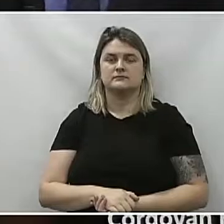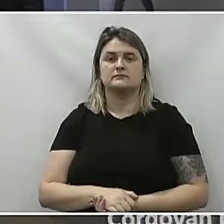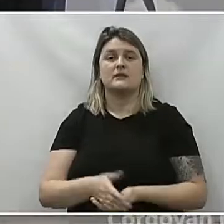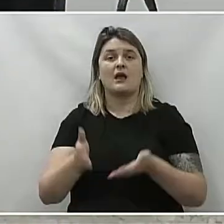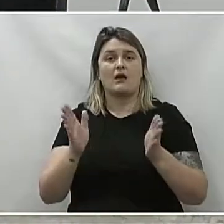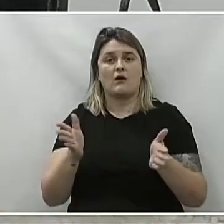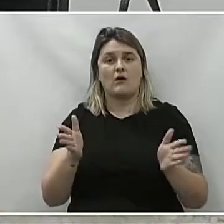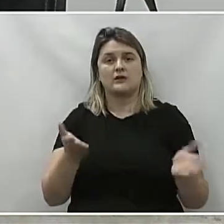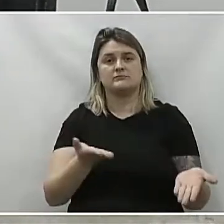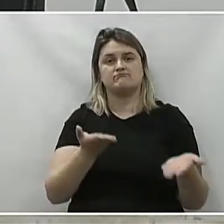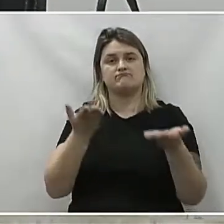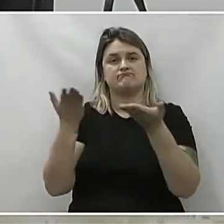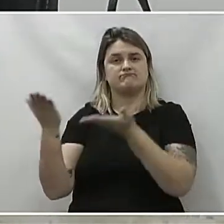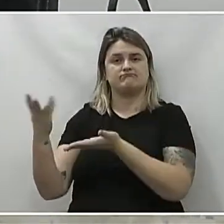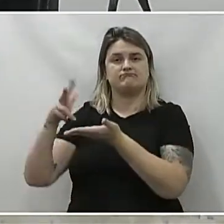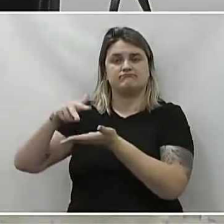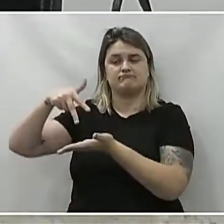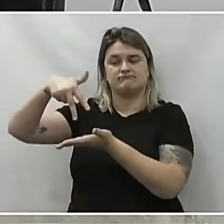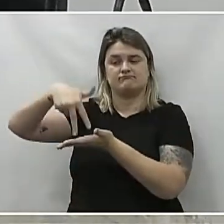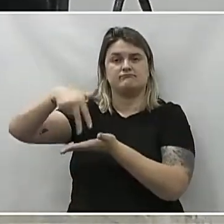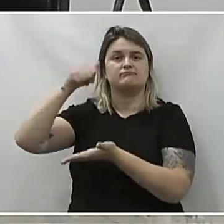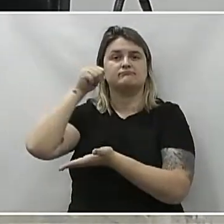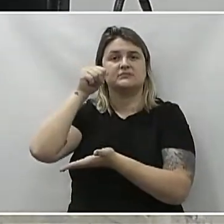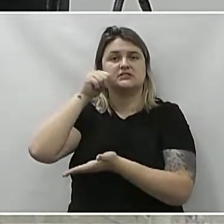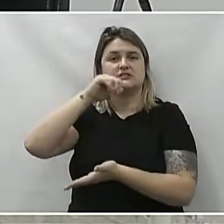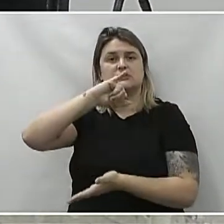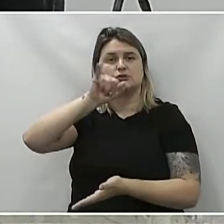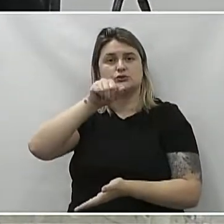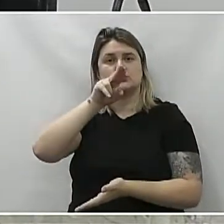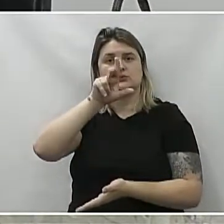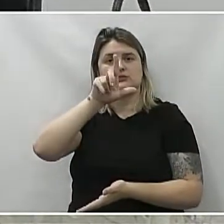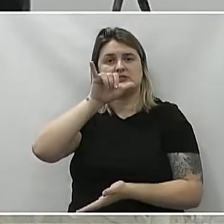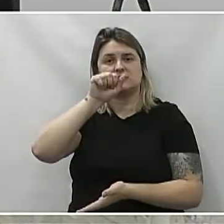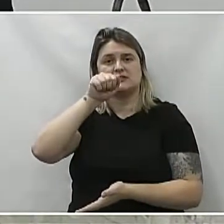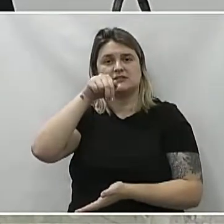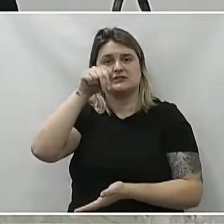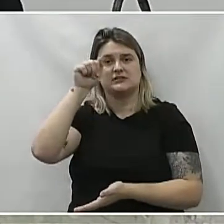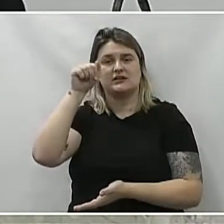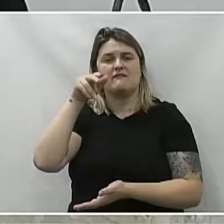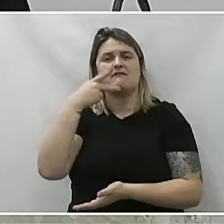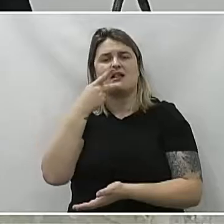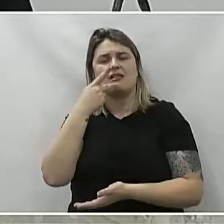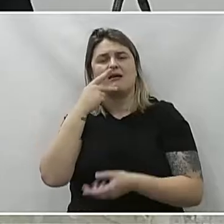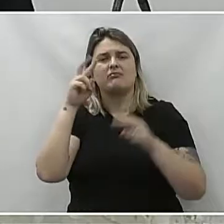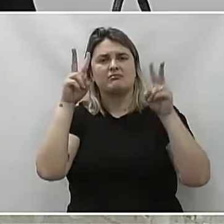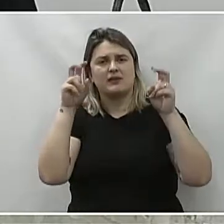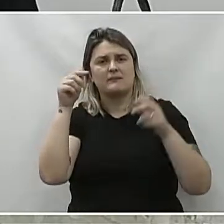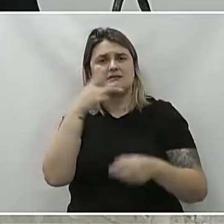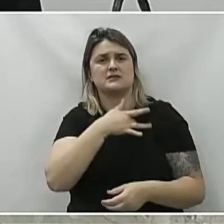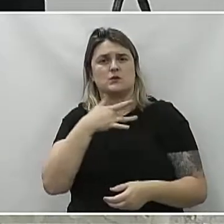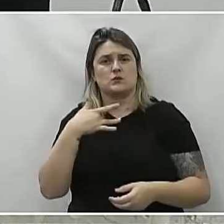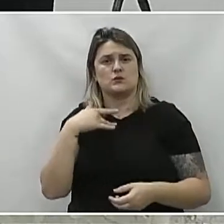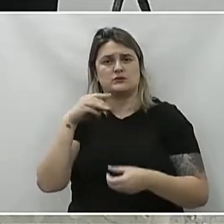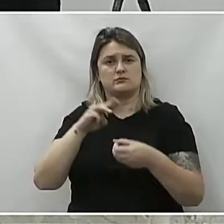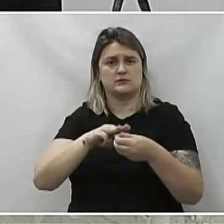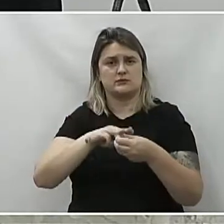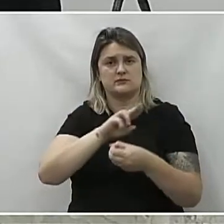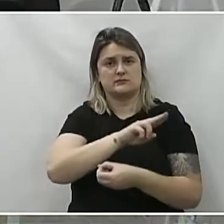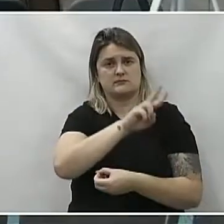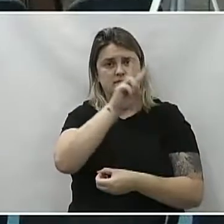Nesse momento, concedo a tribuna a senhora Juliana Carine Mendes para falar sobre a saúde do município de União da